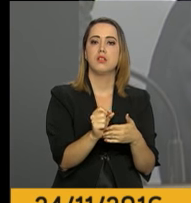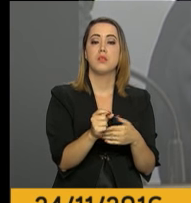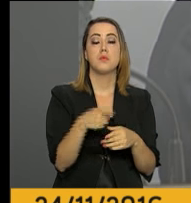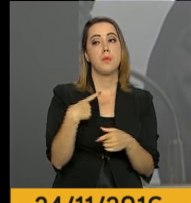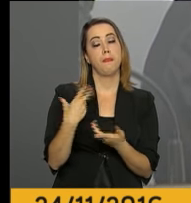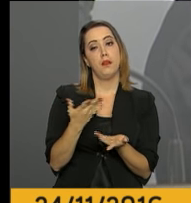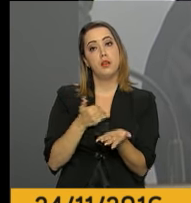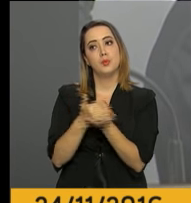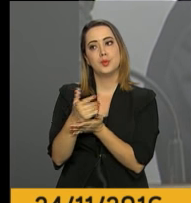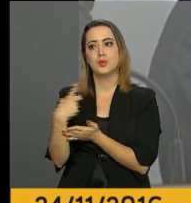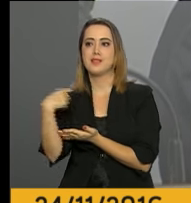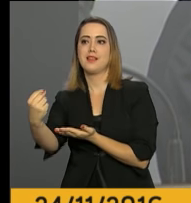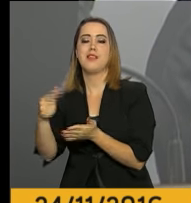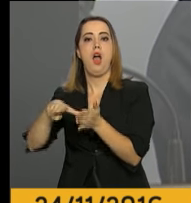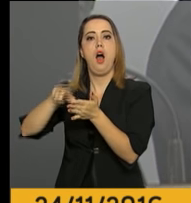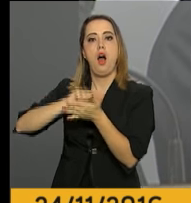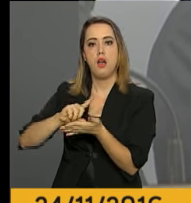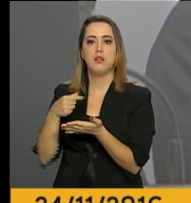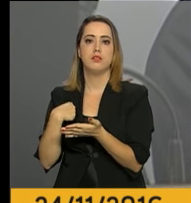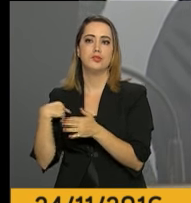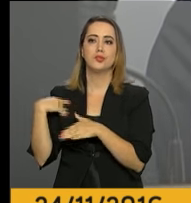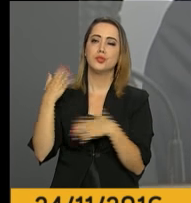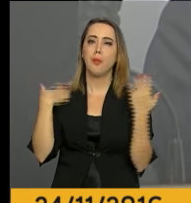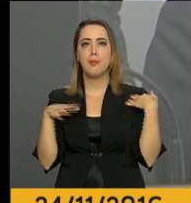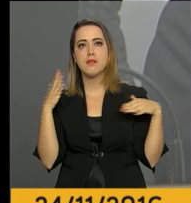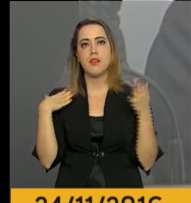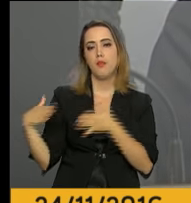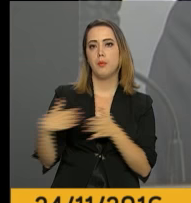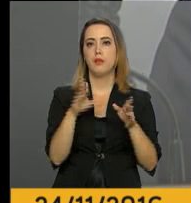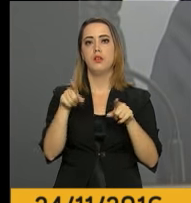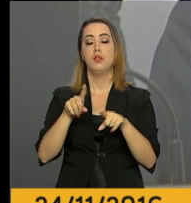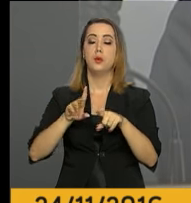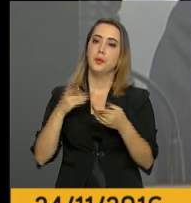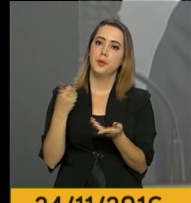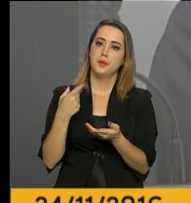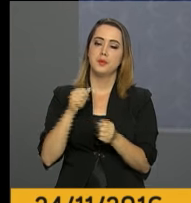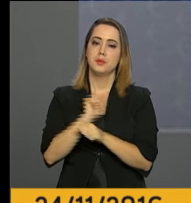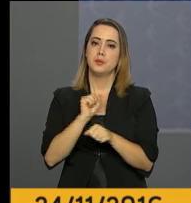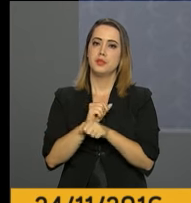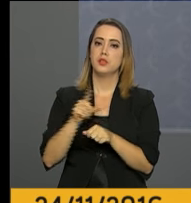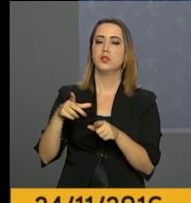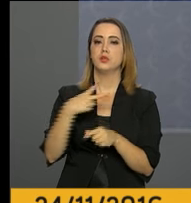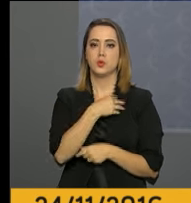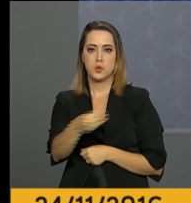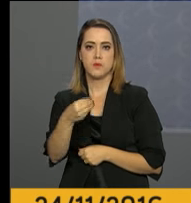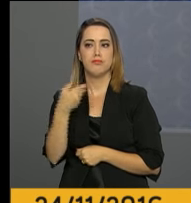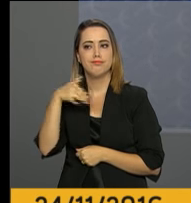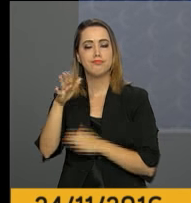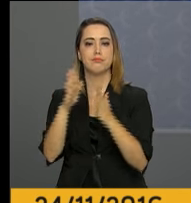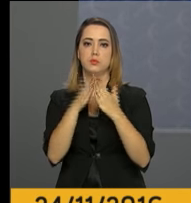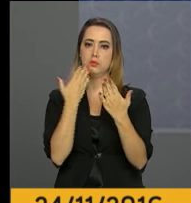ele saía de manhã para passear pelas ruas enquanto os filhos saíam para ir para o Colégio portanto quando Nós